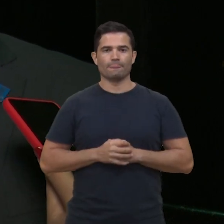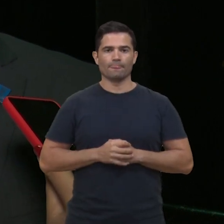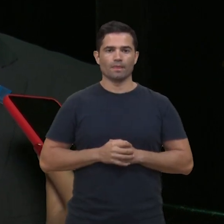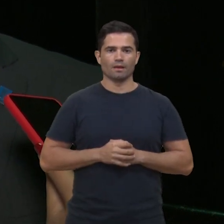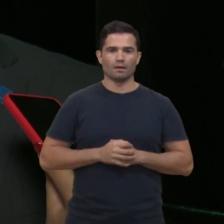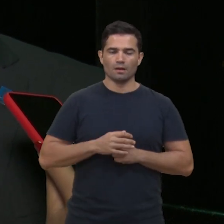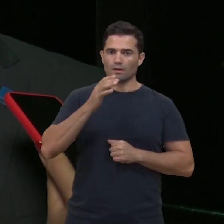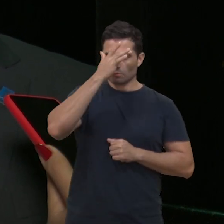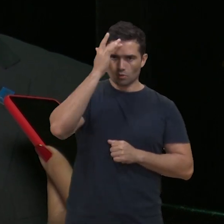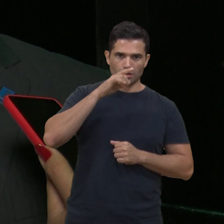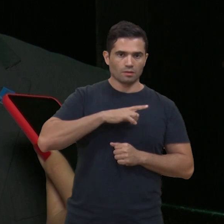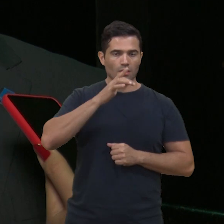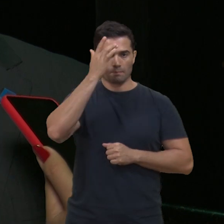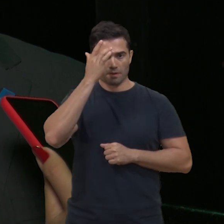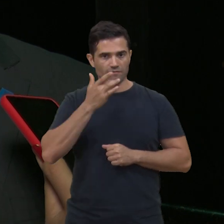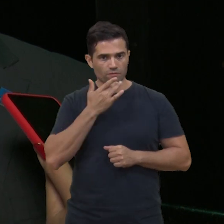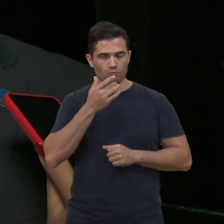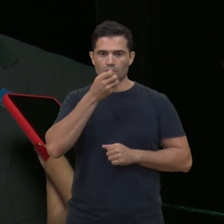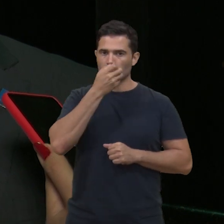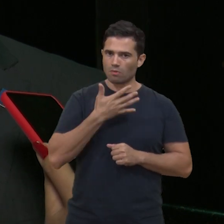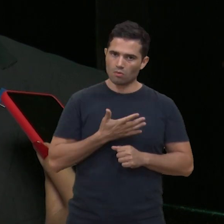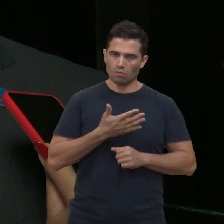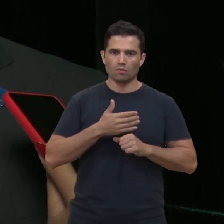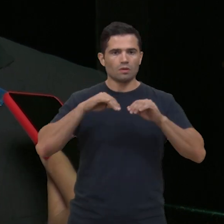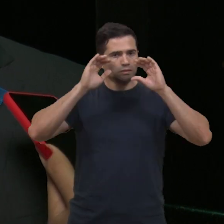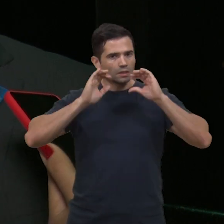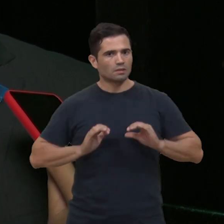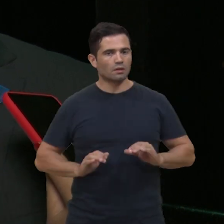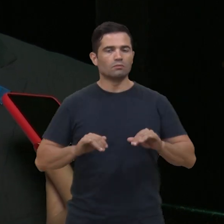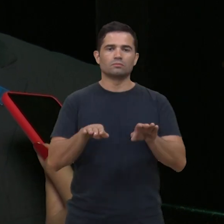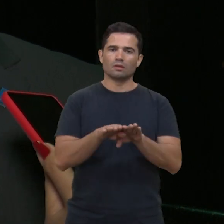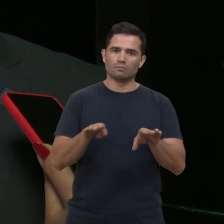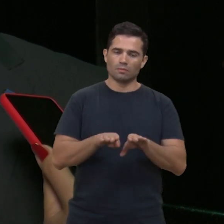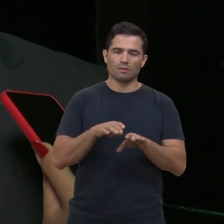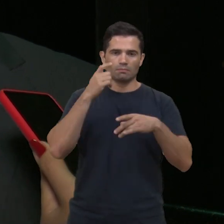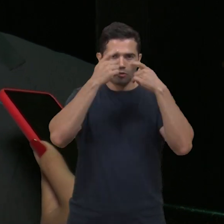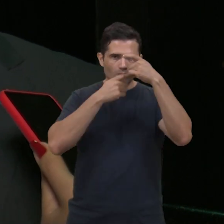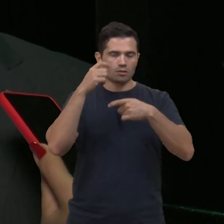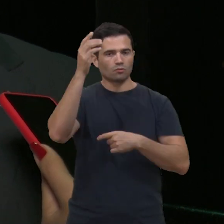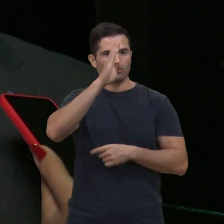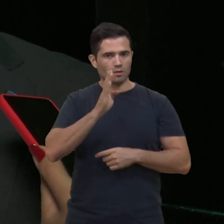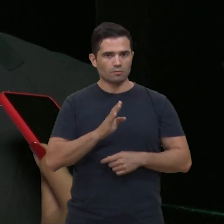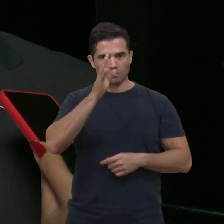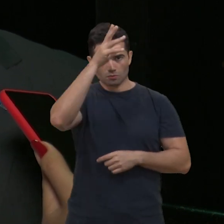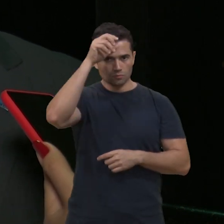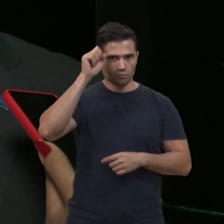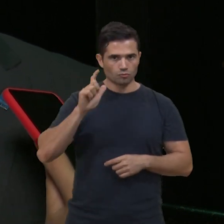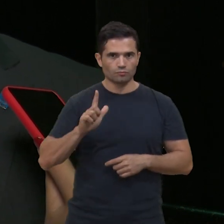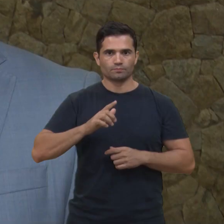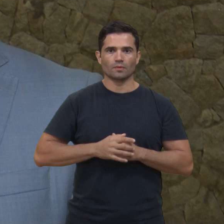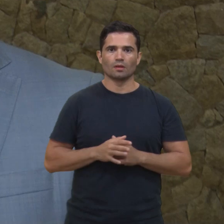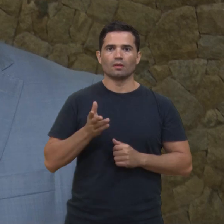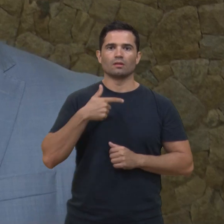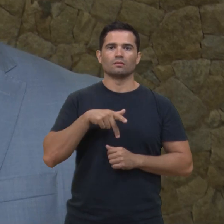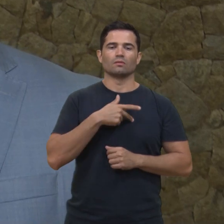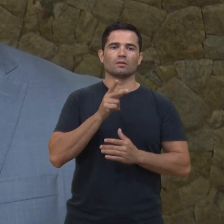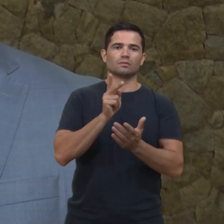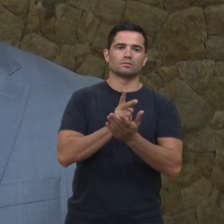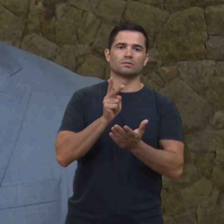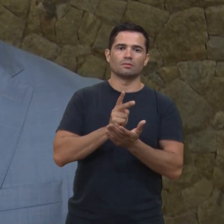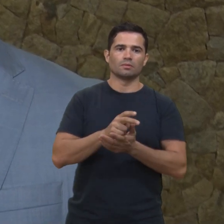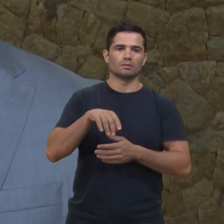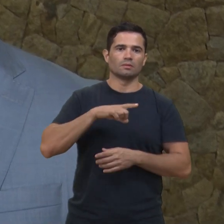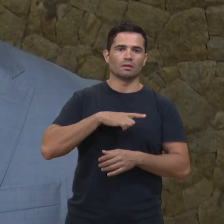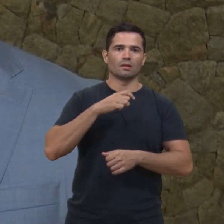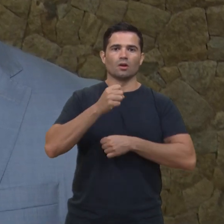pessoas que têm o perfil de bons cidadãos e tá aí preocupado com o nosso Brasil, né, e com o Mato Grosso do Sul. A gente sempre